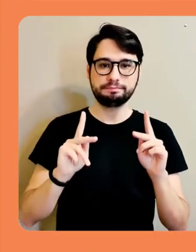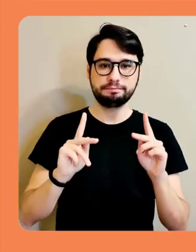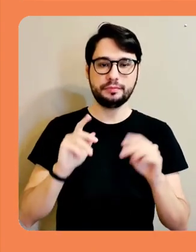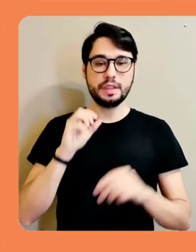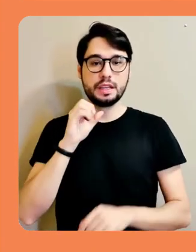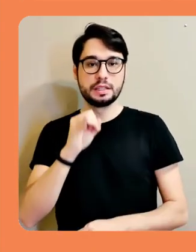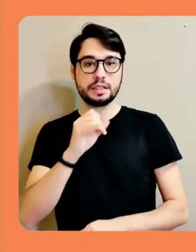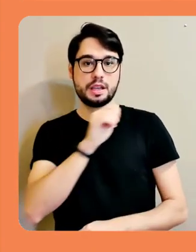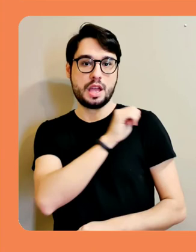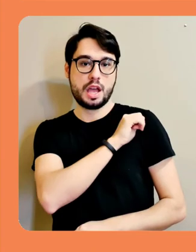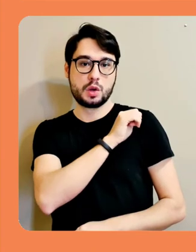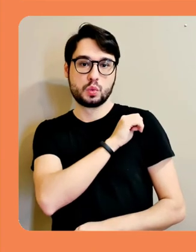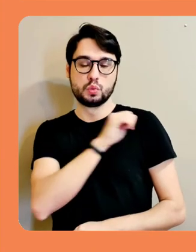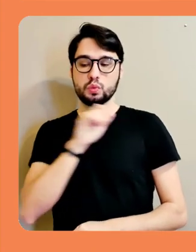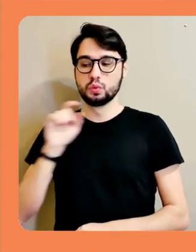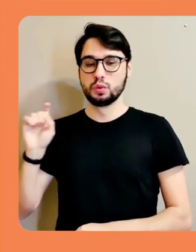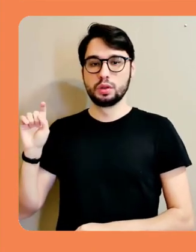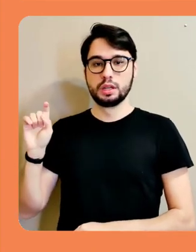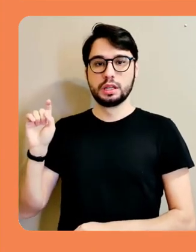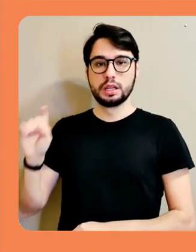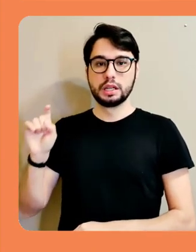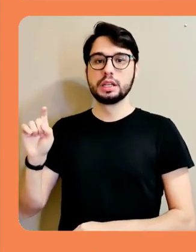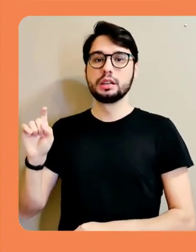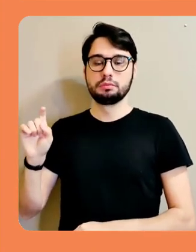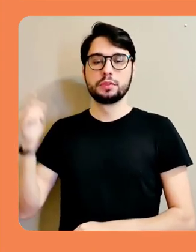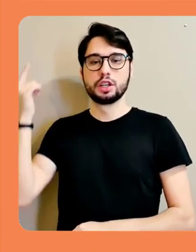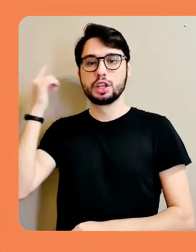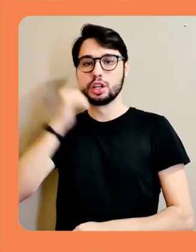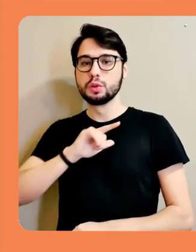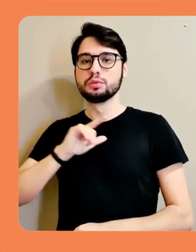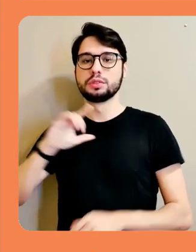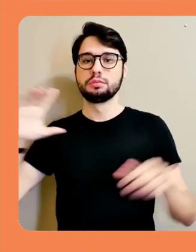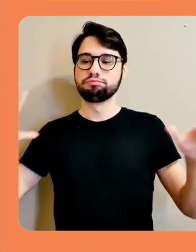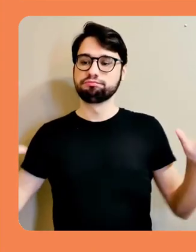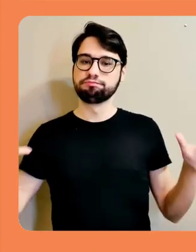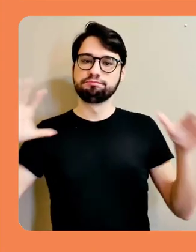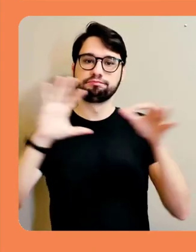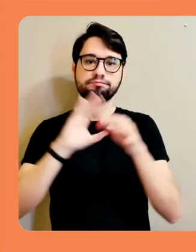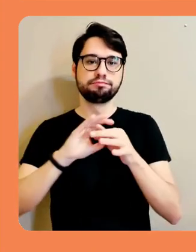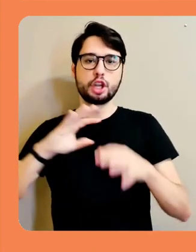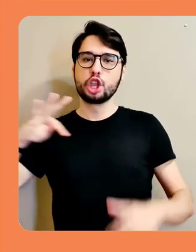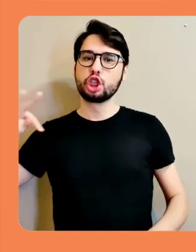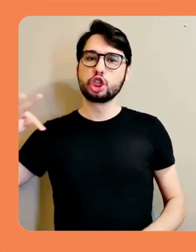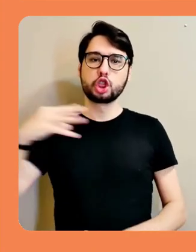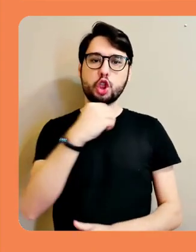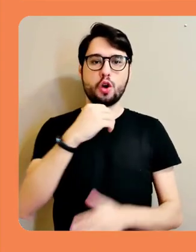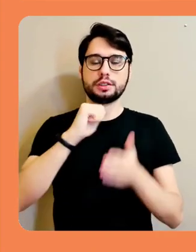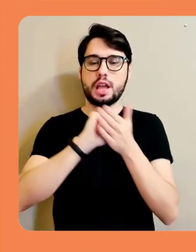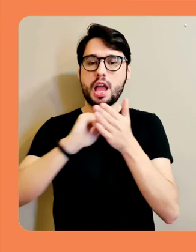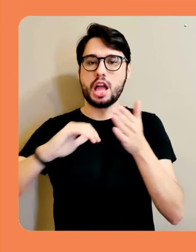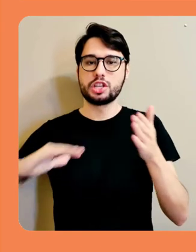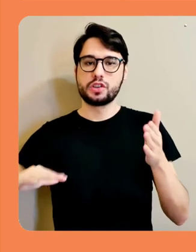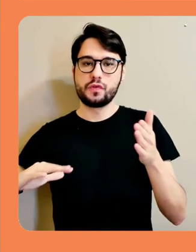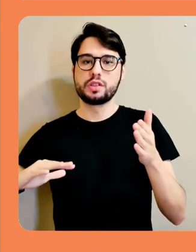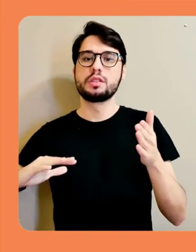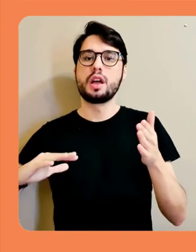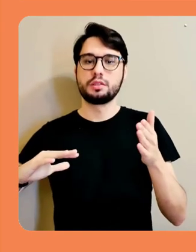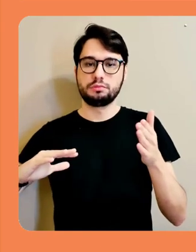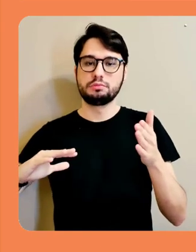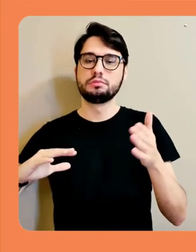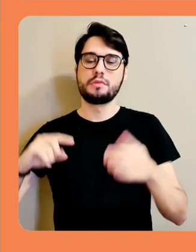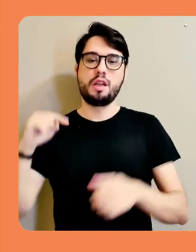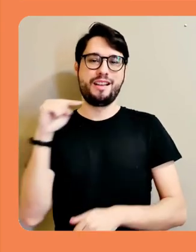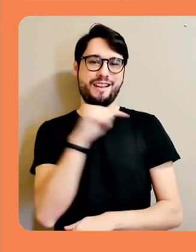navegador viram Então se o seu aluno clicar na principal ele vai poder fazer todas as atividades